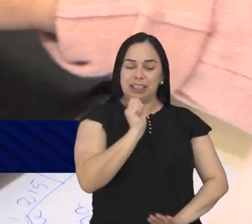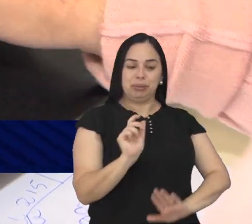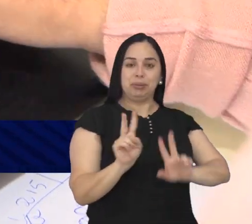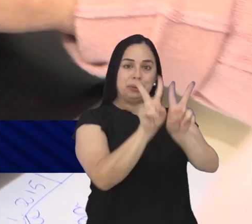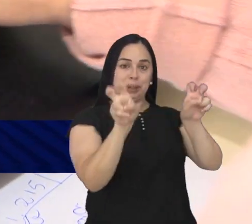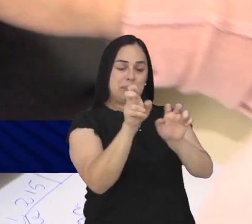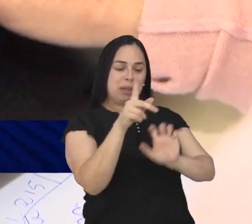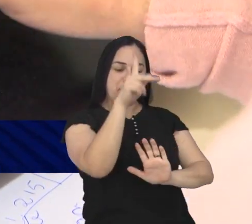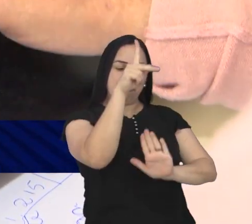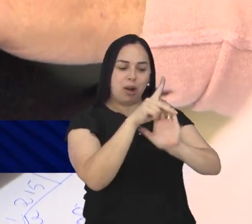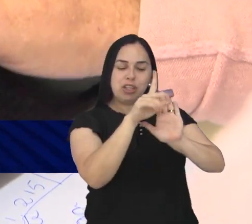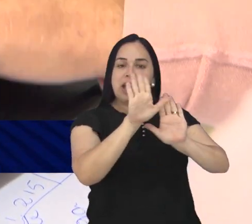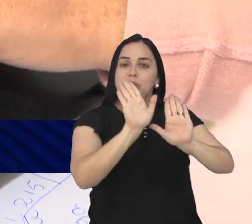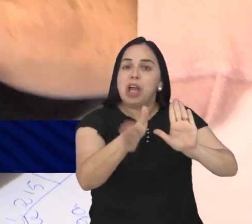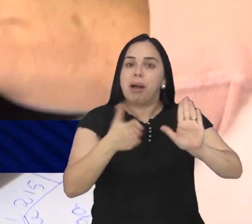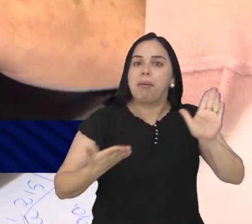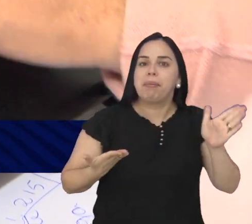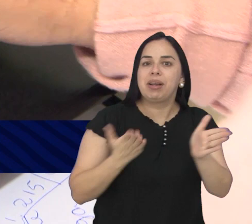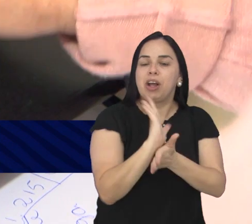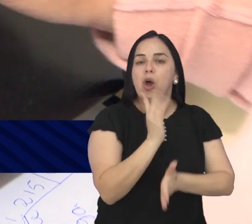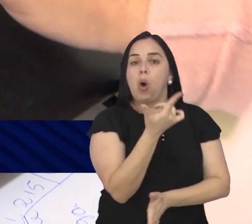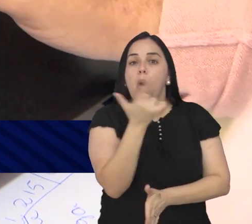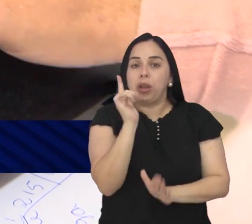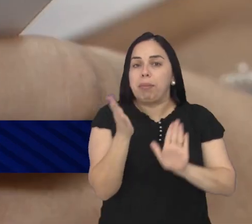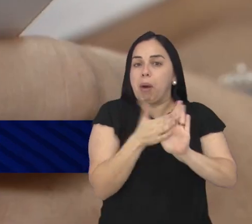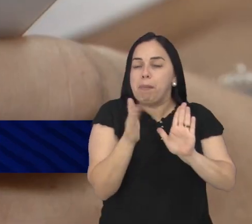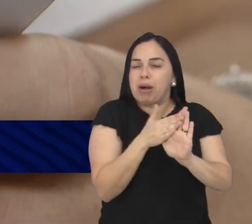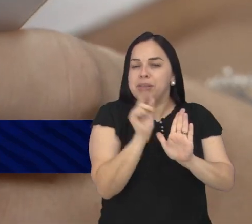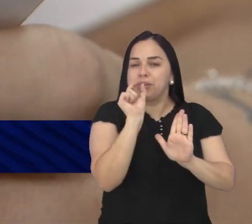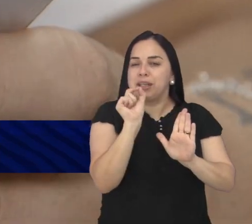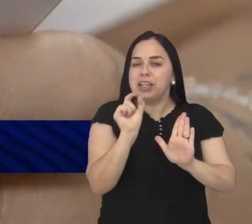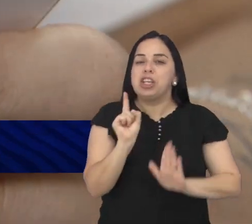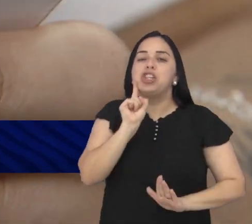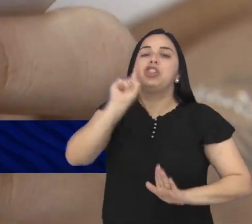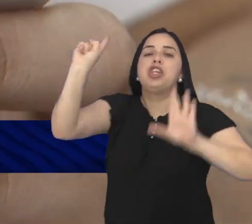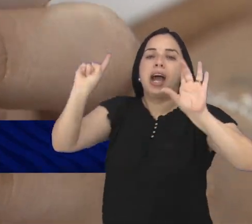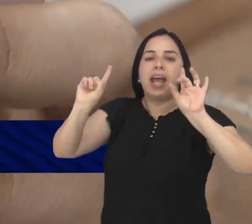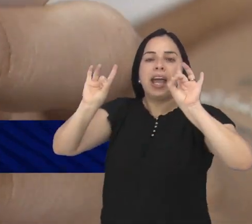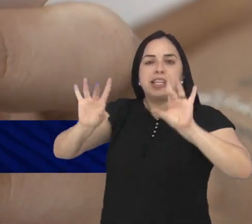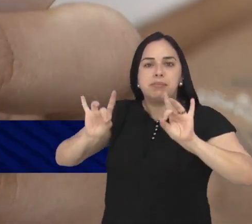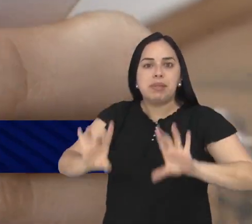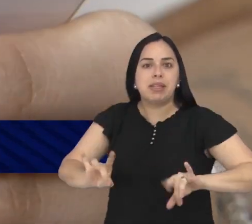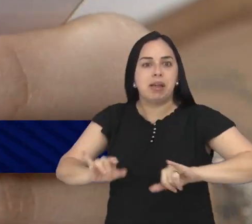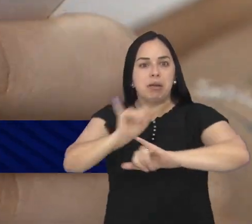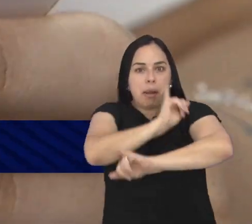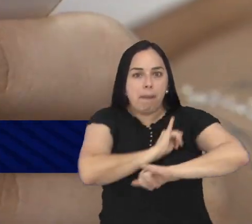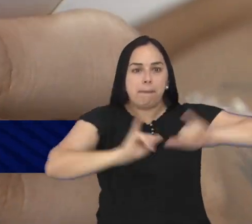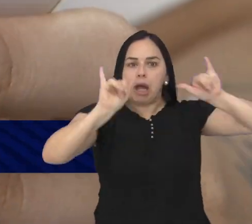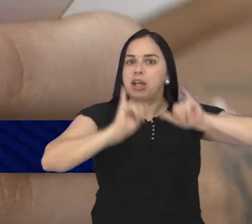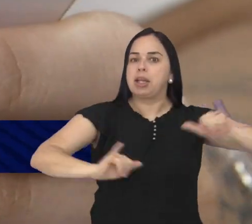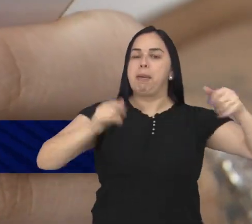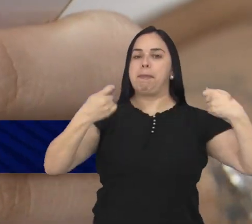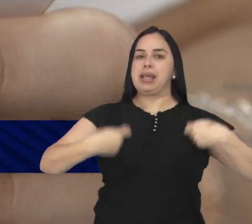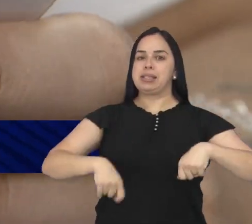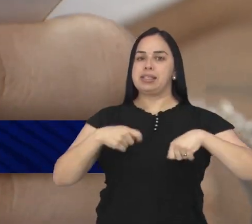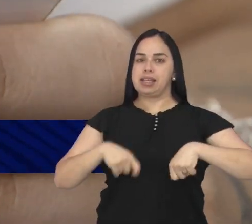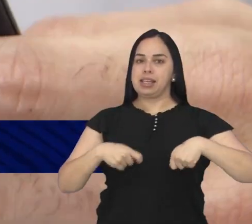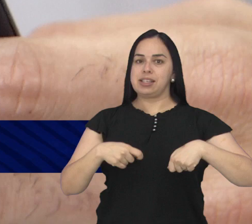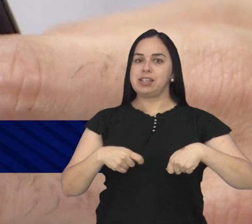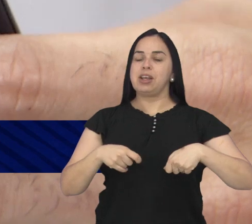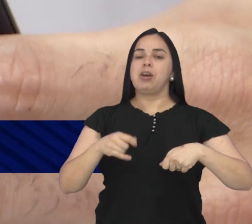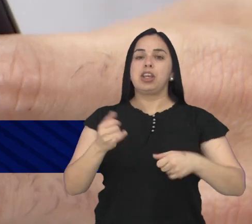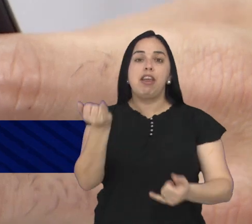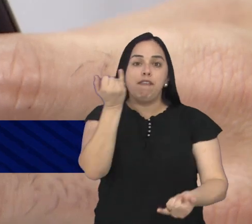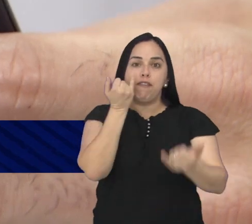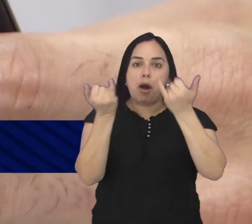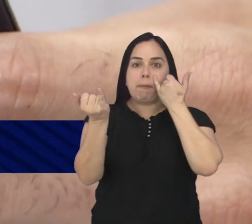sobre projetos aprovados, outra proposta institui em São José um dia municipal para alertar a população sobre os